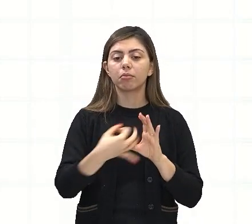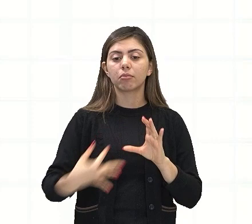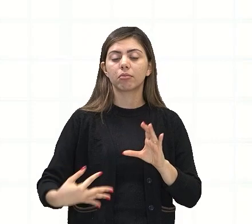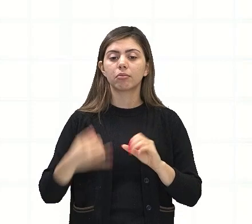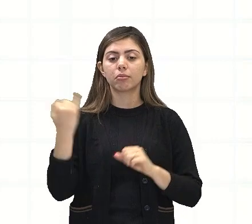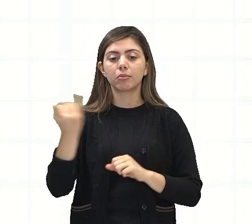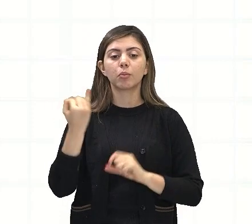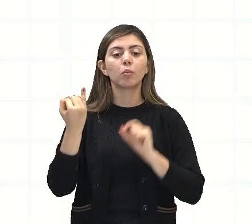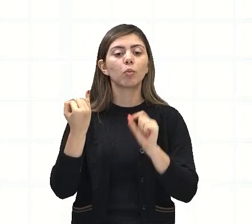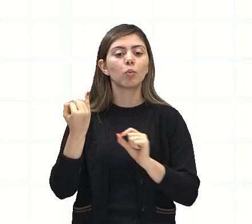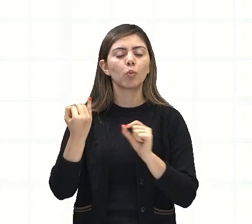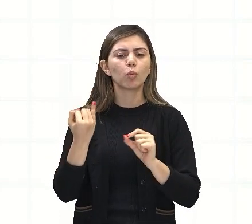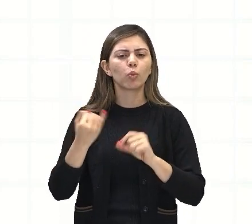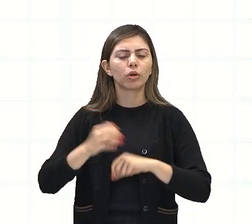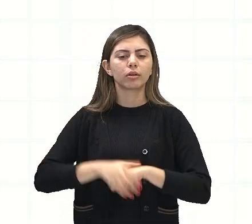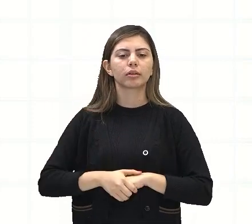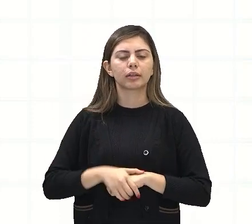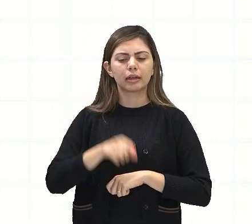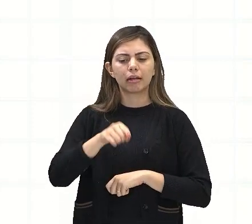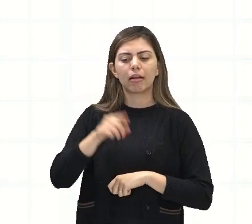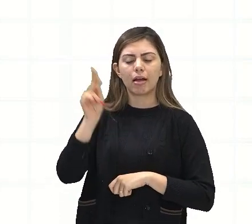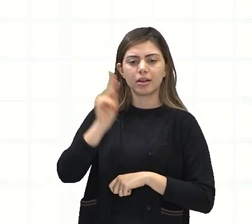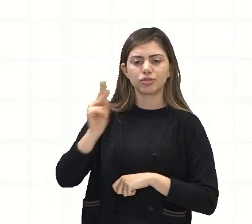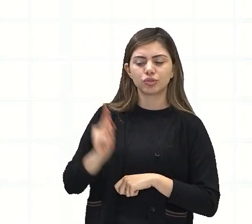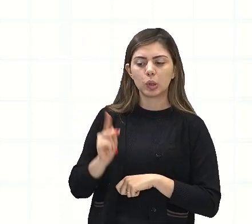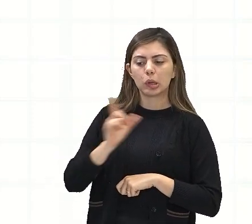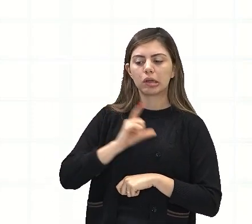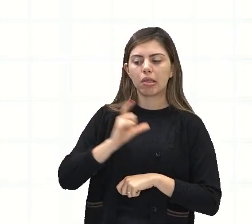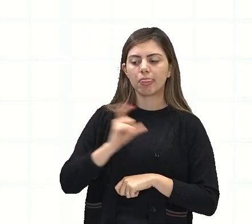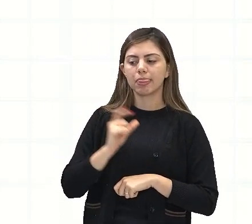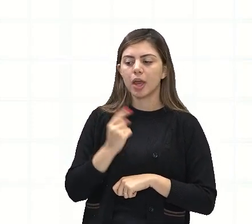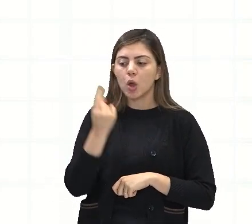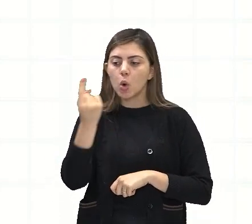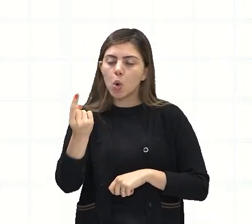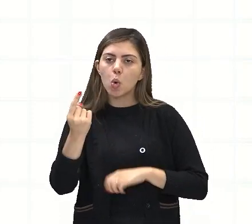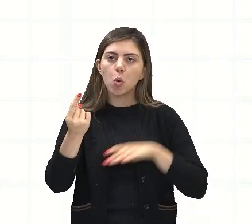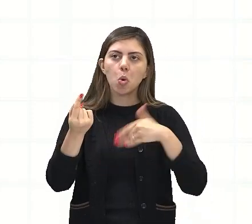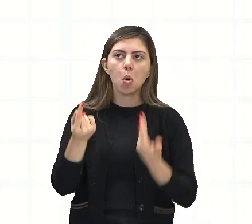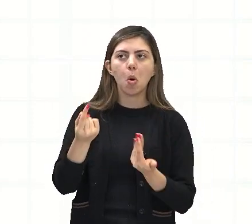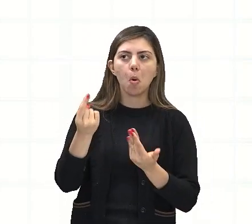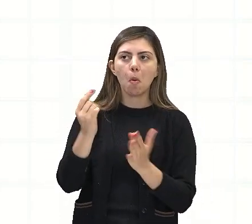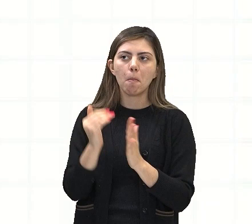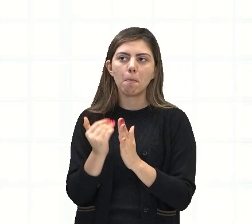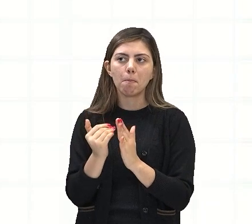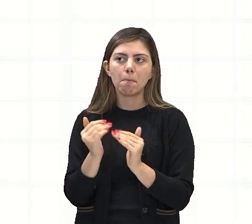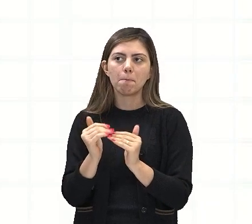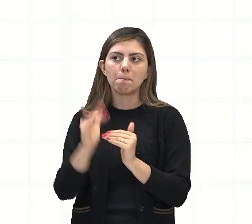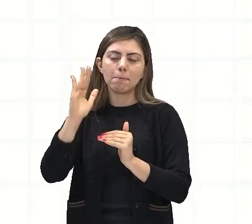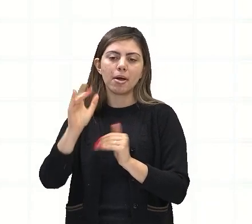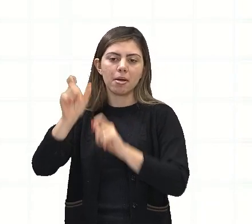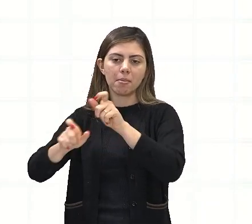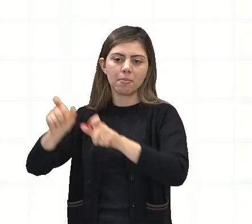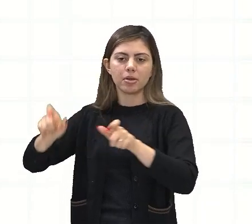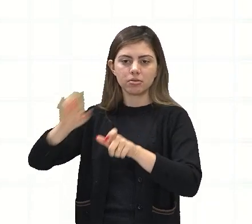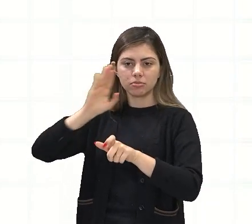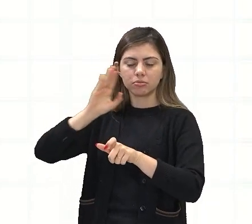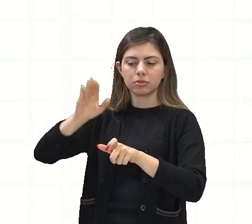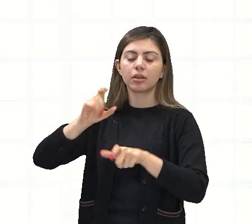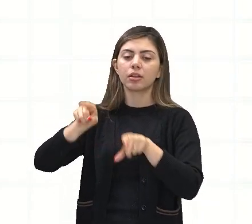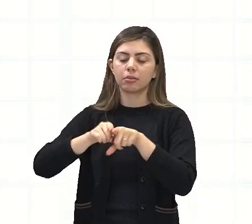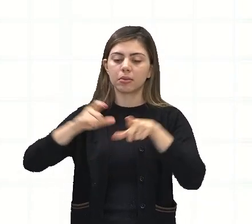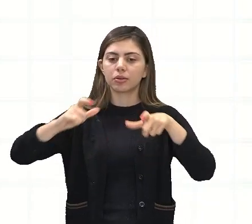fatos eles vão girar em torno de um ou de mais personagens e num determinado local.